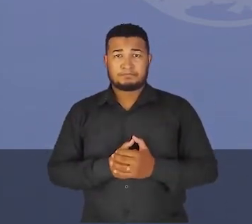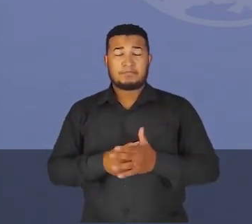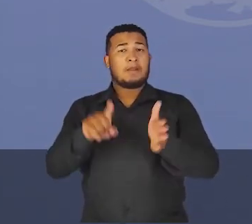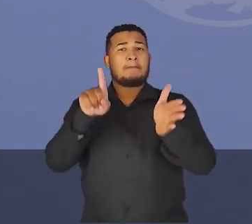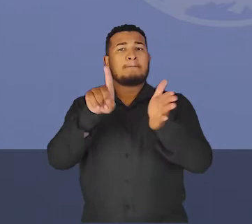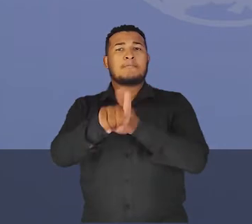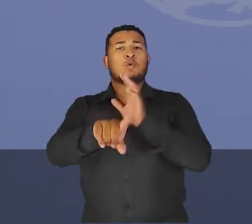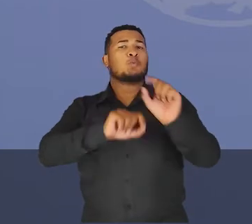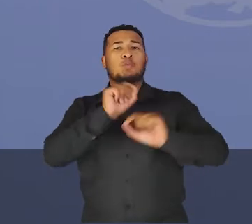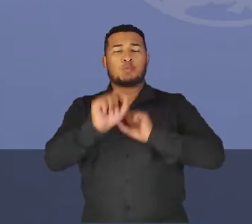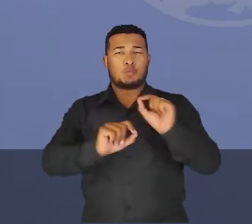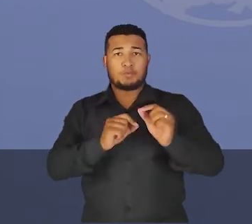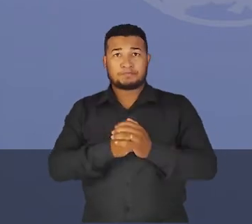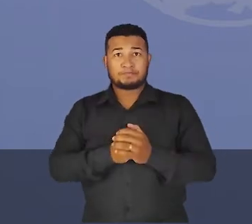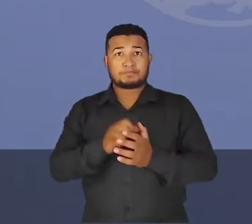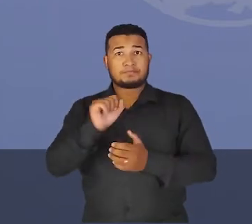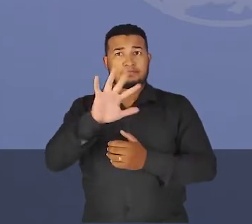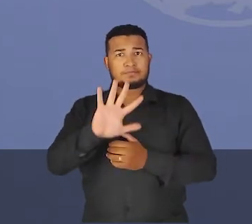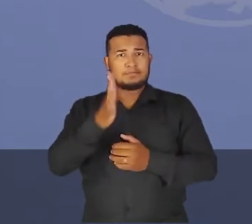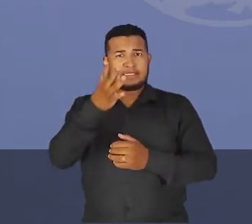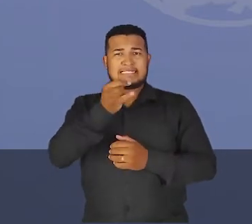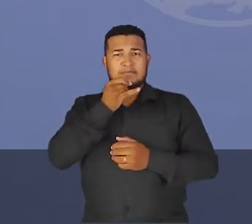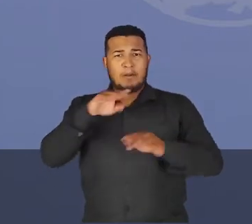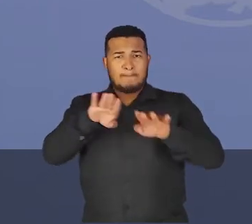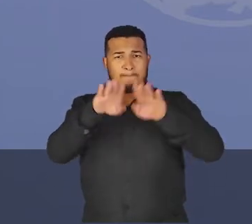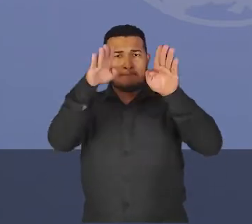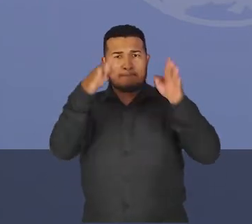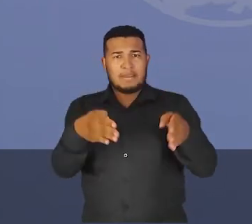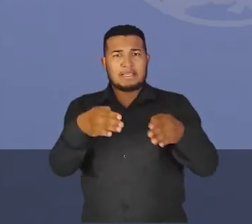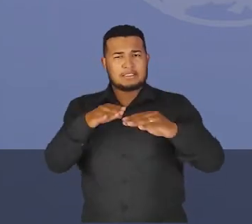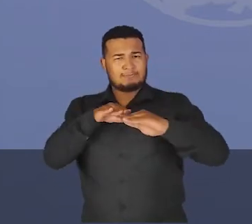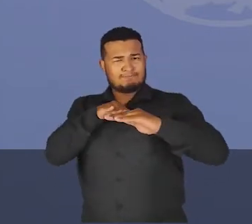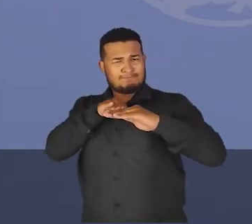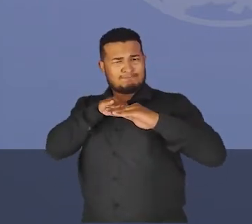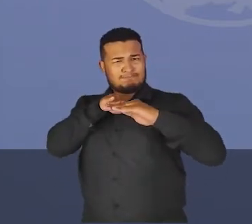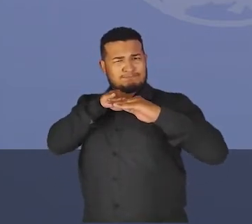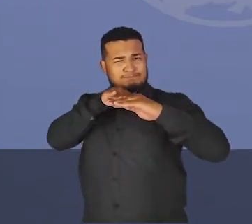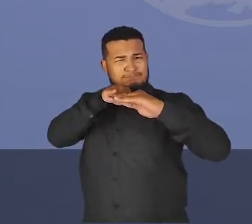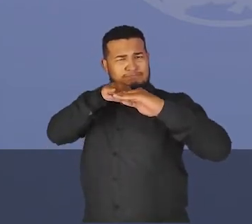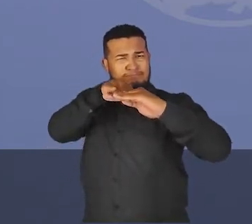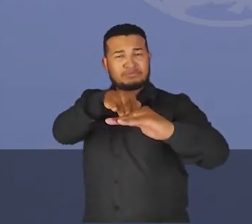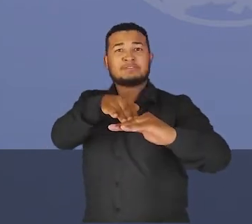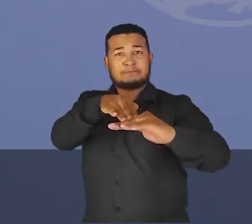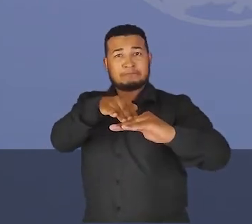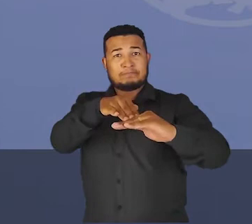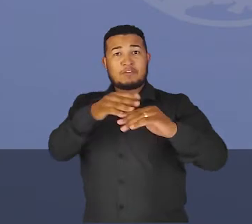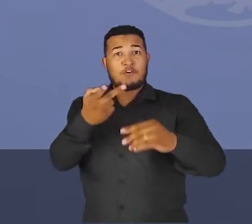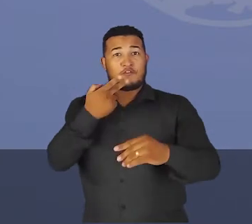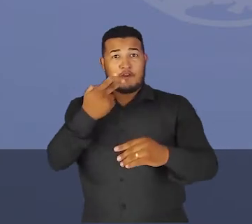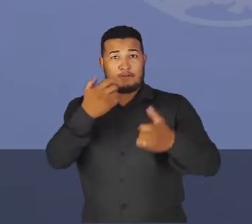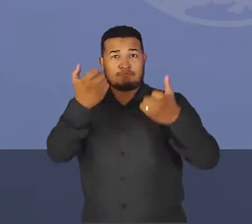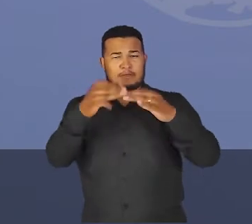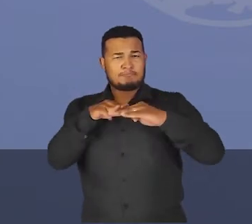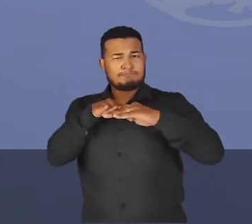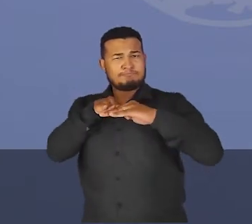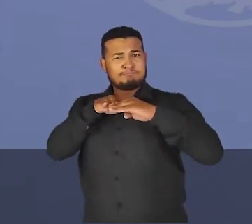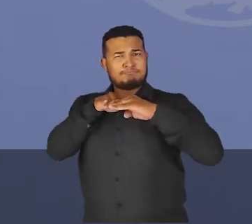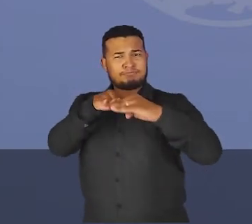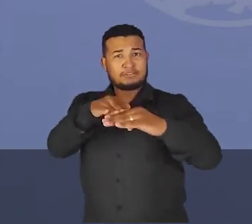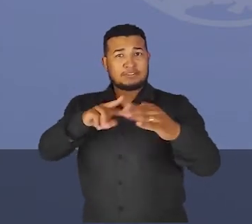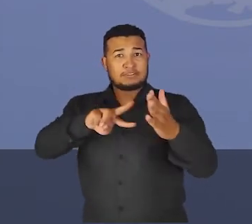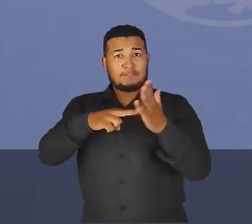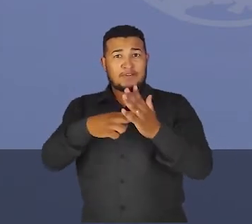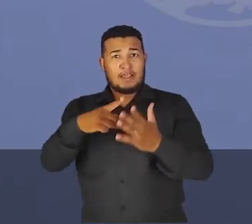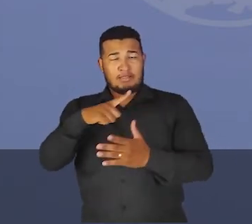pergunto a você, quando você empurra a mesa a essa distância que eu estou mencionando, você vai estar